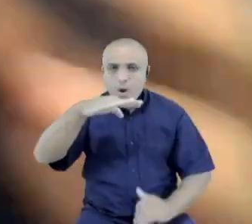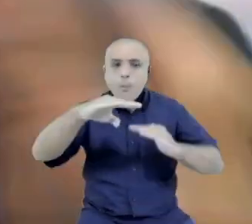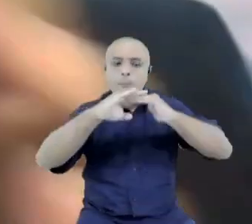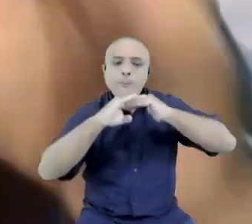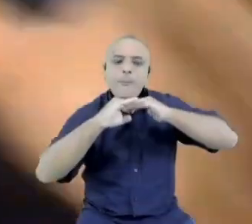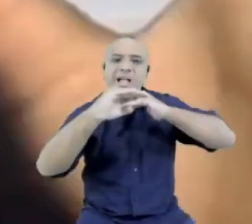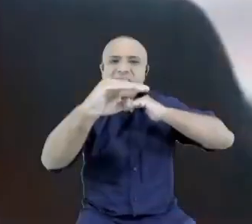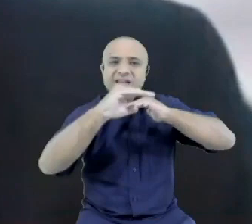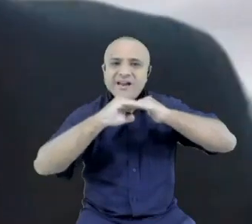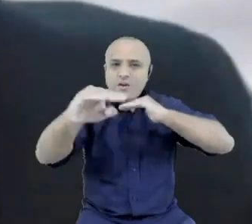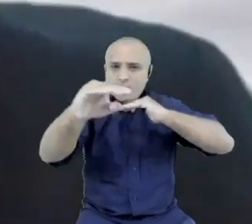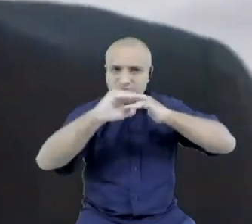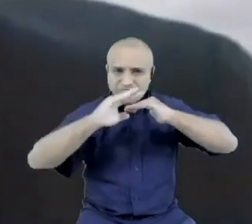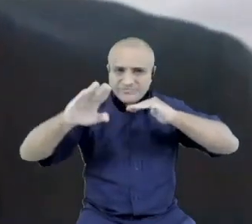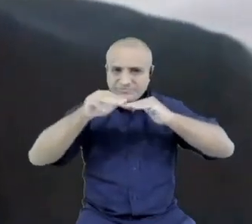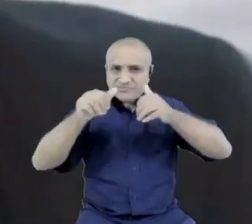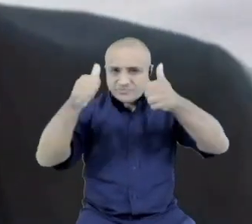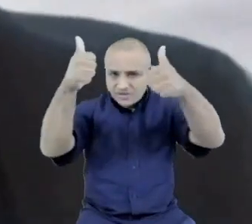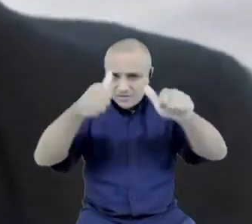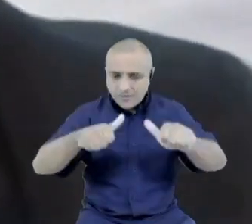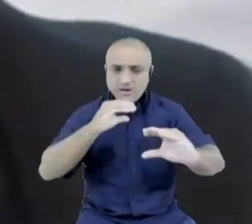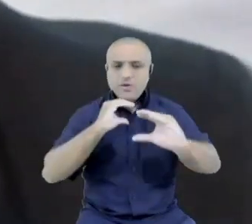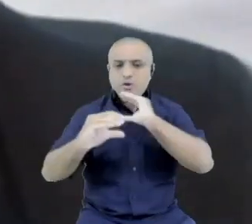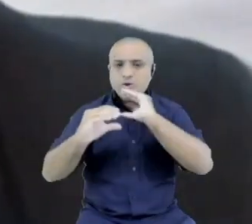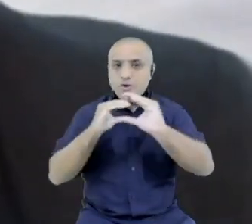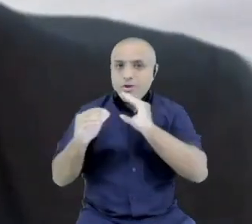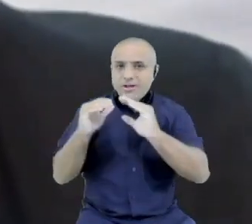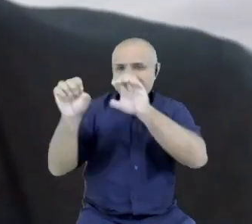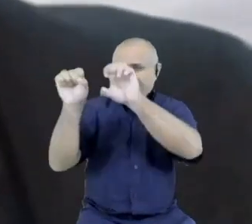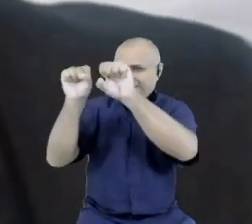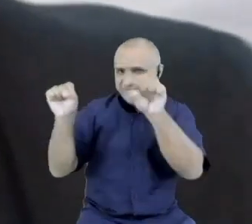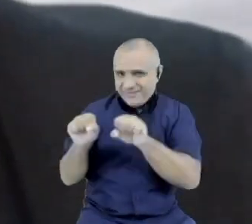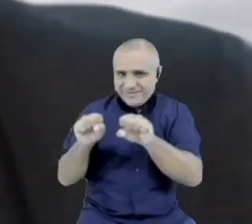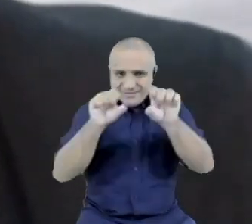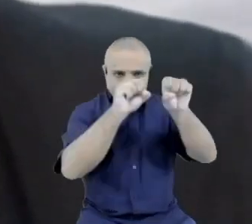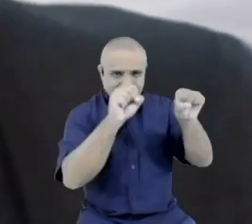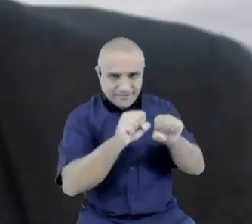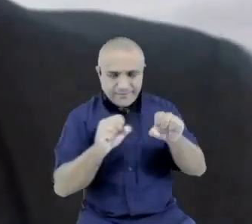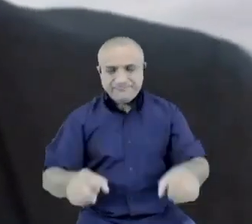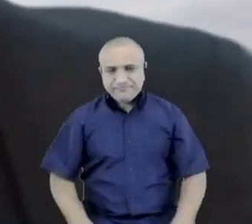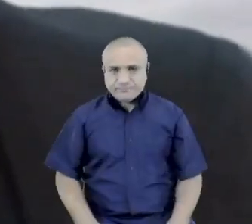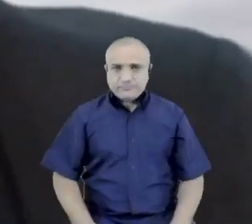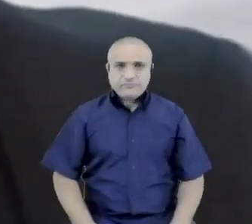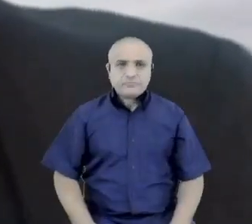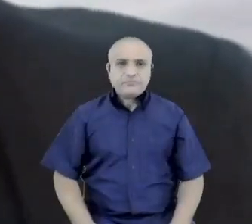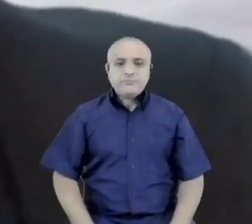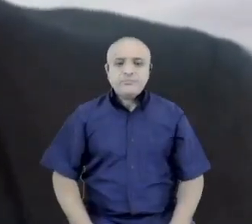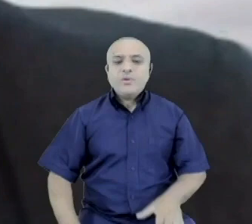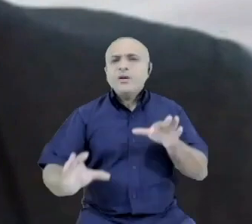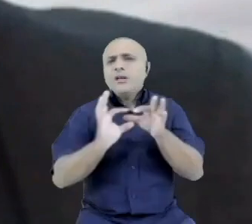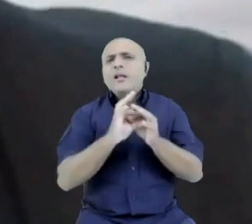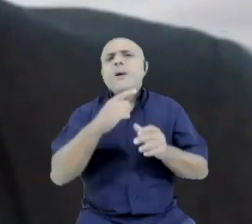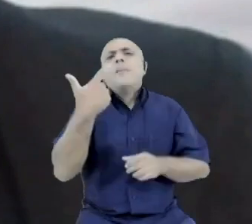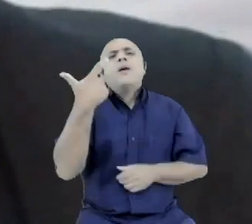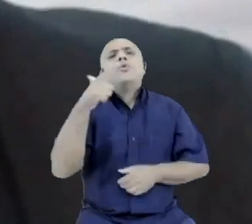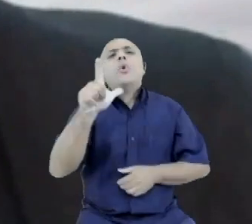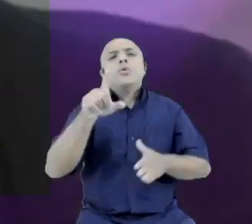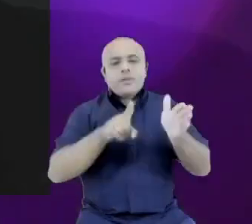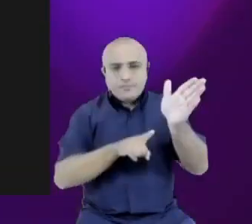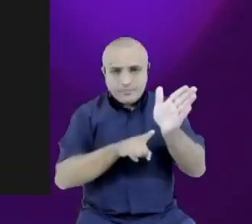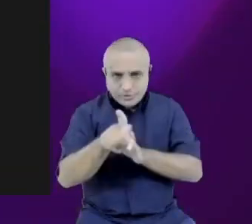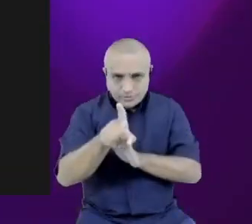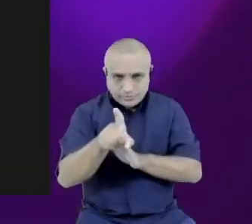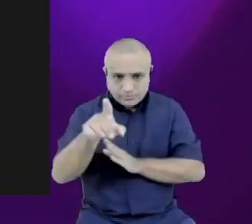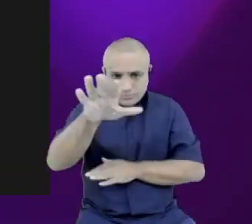a imagem tem que ter para essa comunicação entre sistemas. Conectando aí, mais uma pergunta aqui, pessoal, conectando